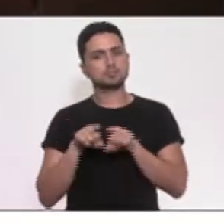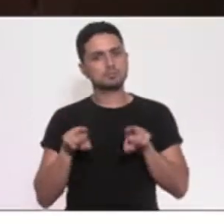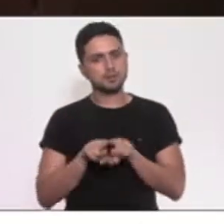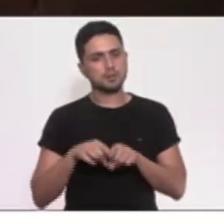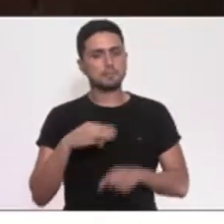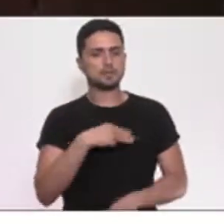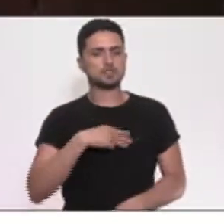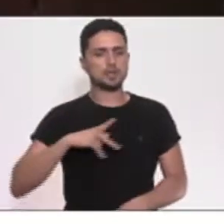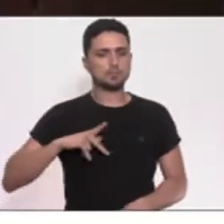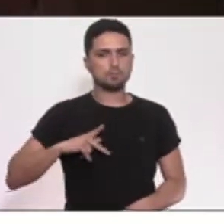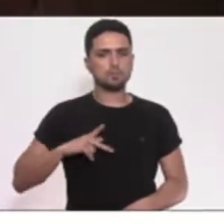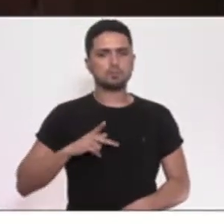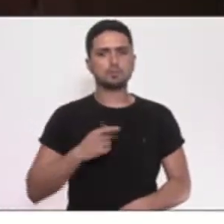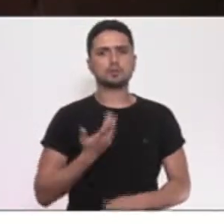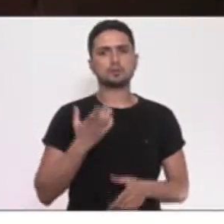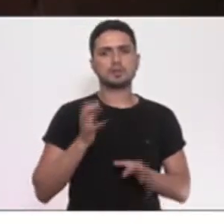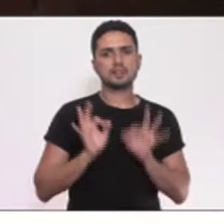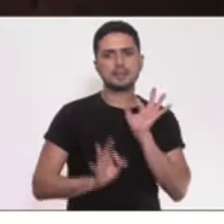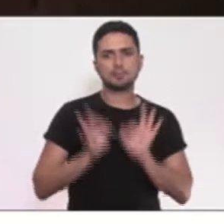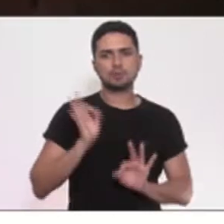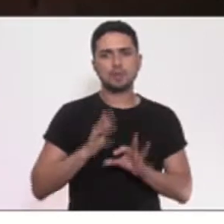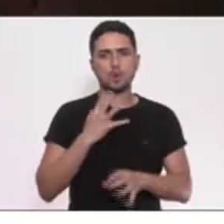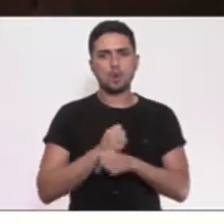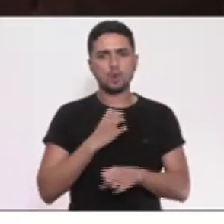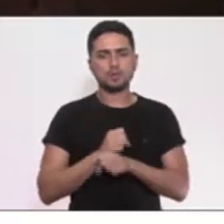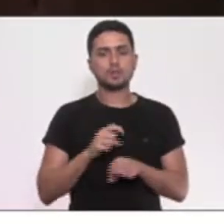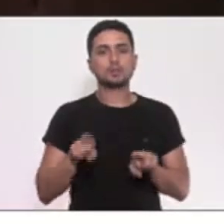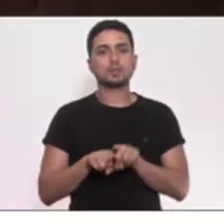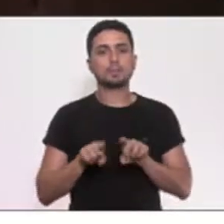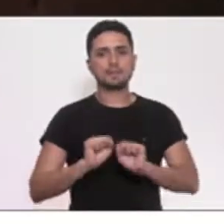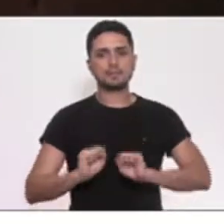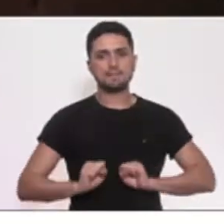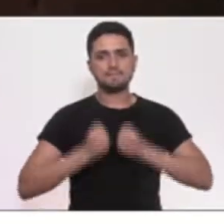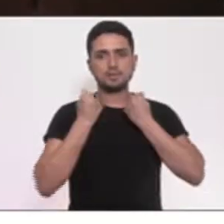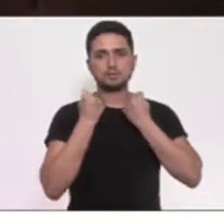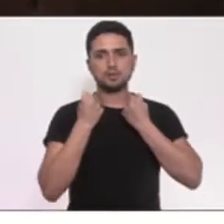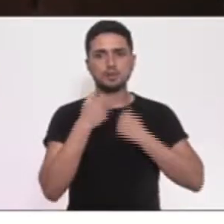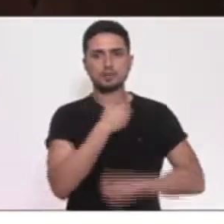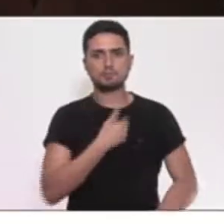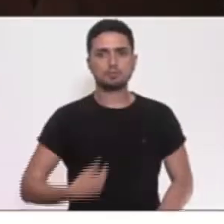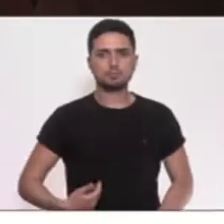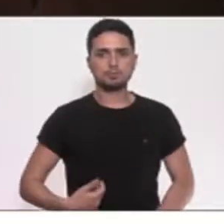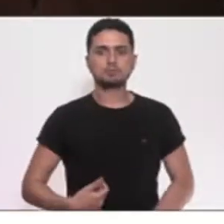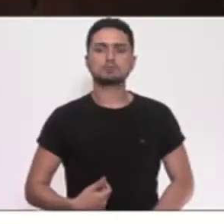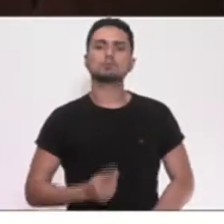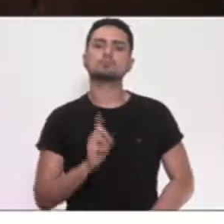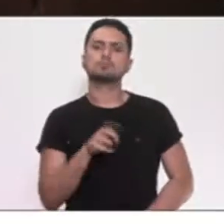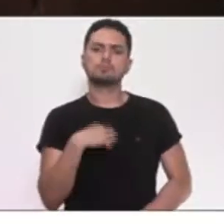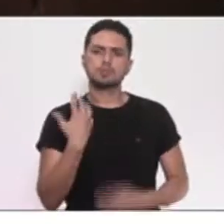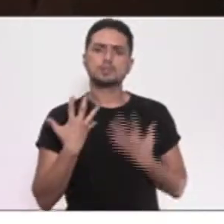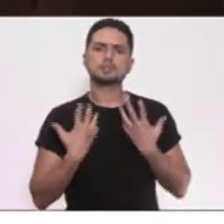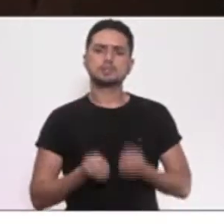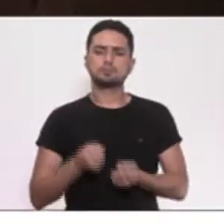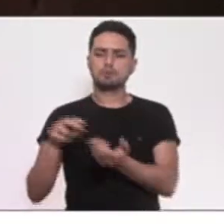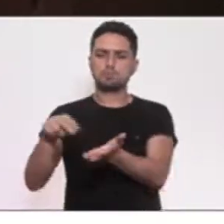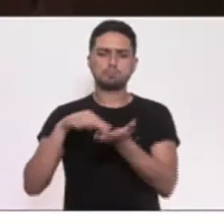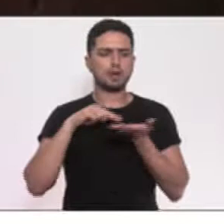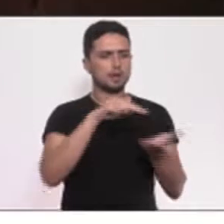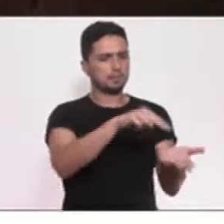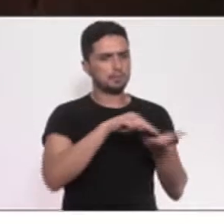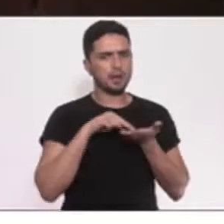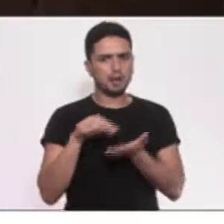Ministério Público e também da Defensoria Pública. Nós recebemos as contas e, nessa